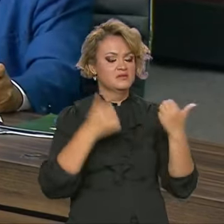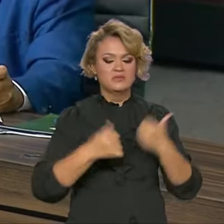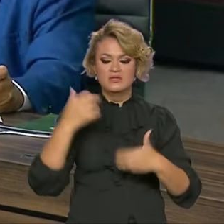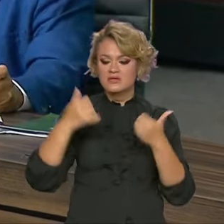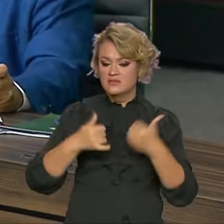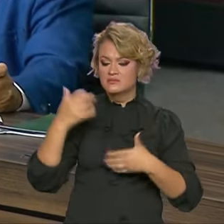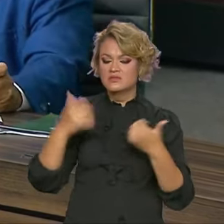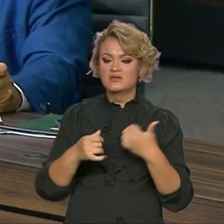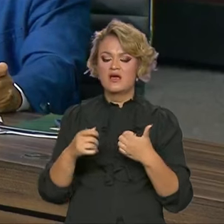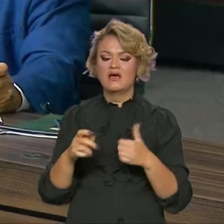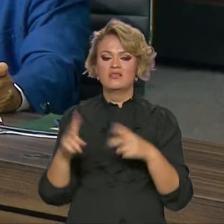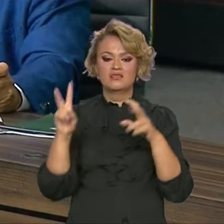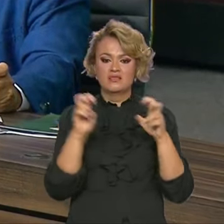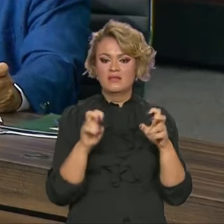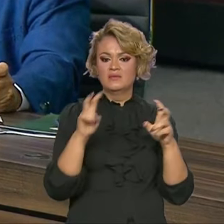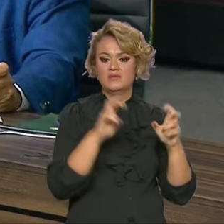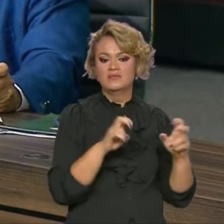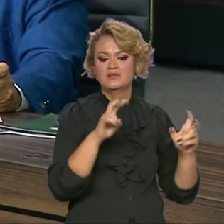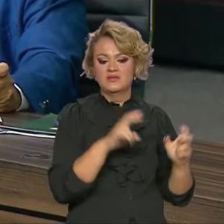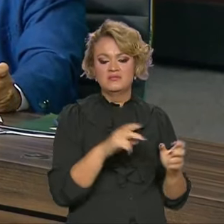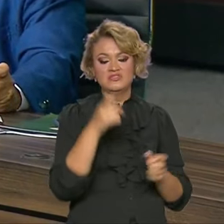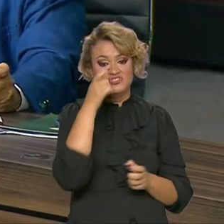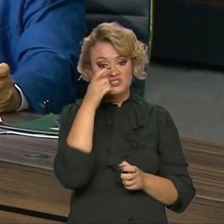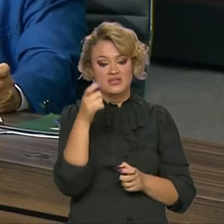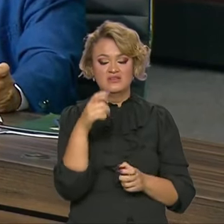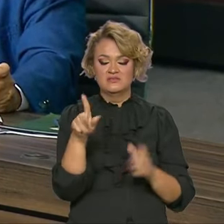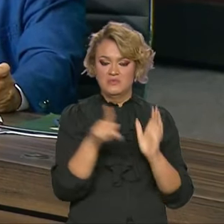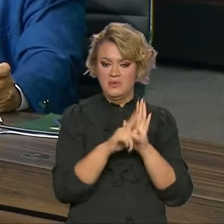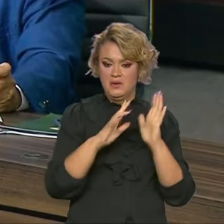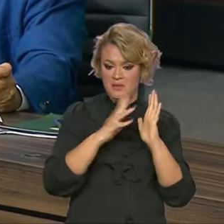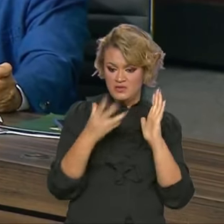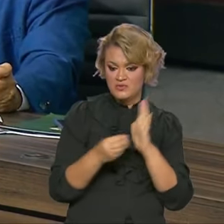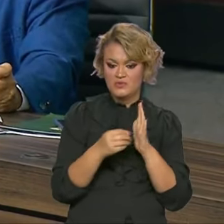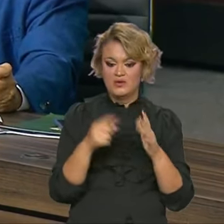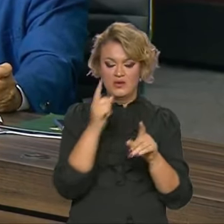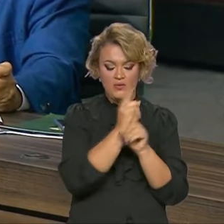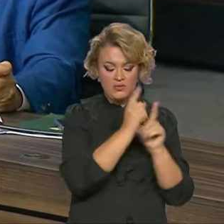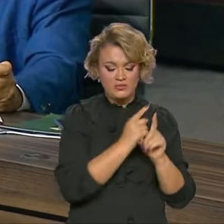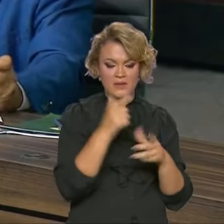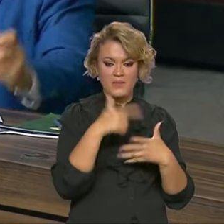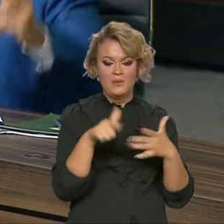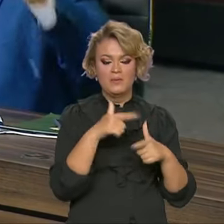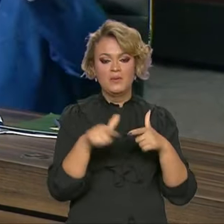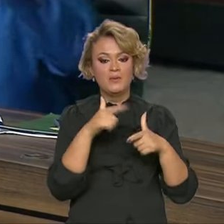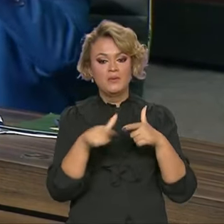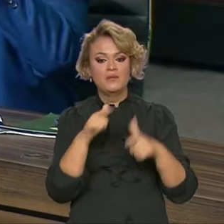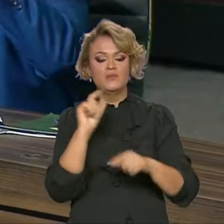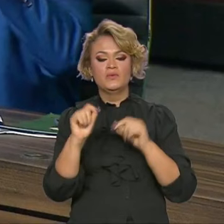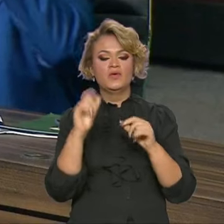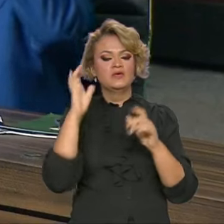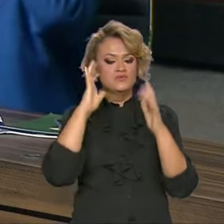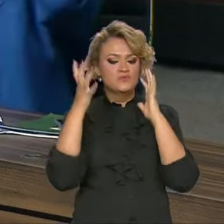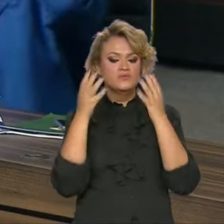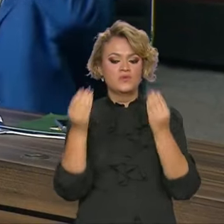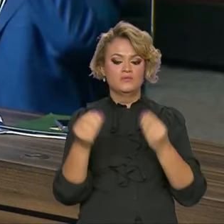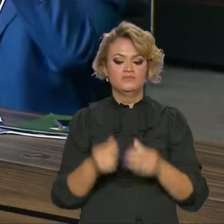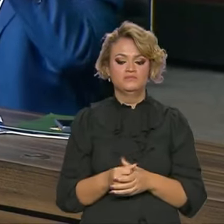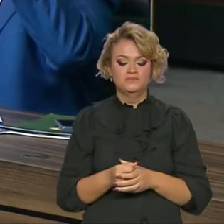discutir assuntos de interesse da Amazônia, apontar os problemas e encaminhar as soluções.